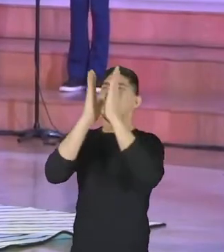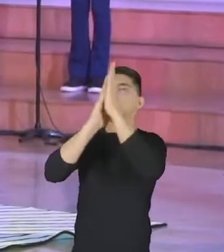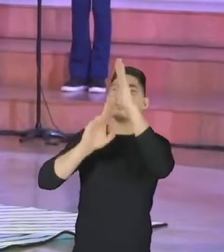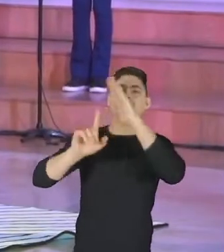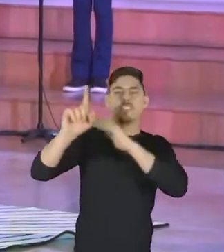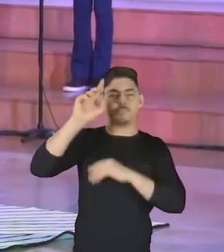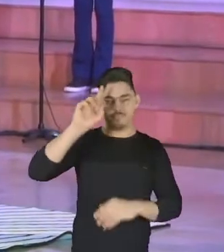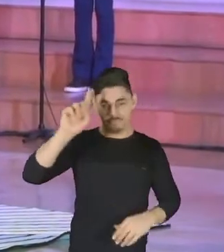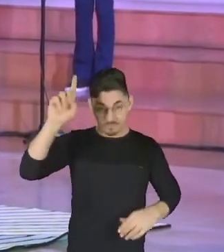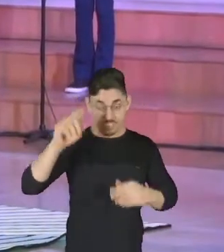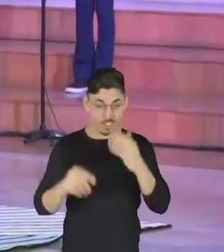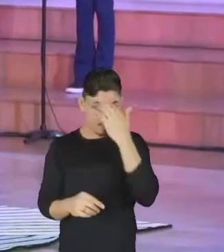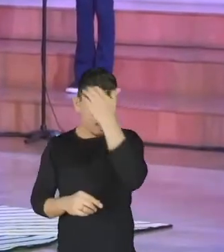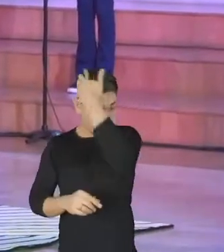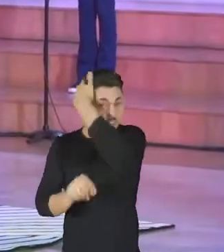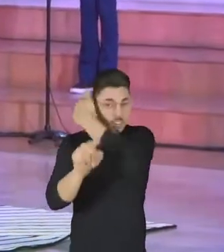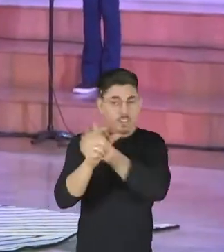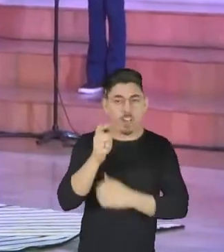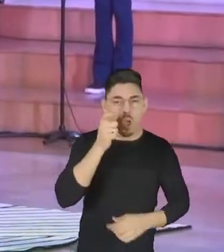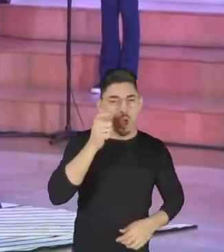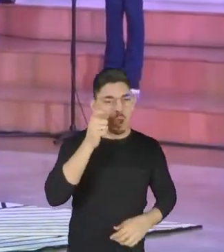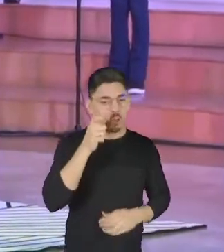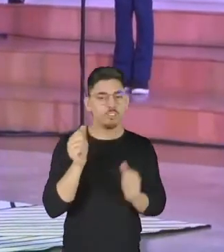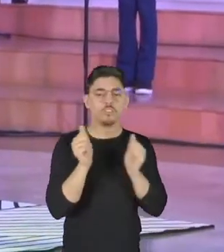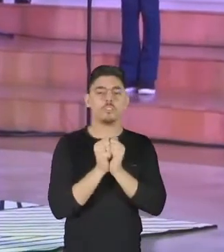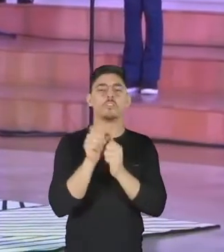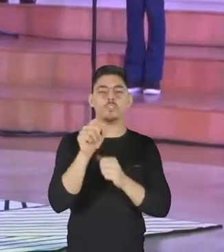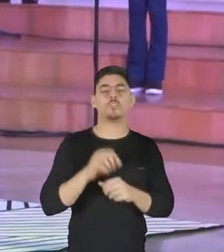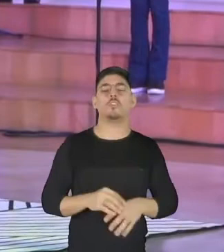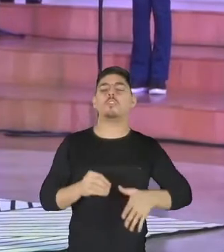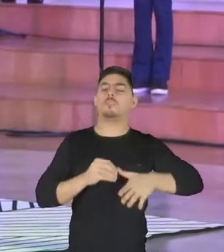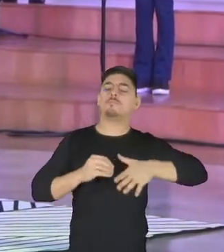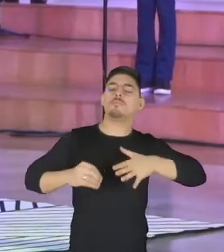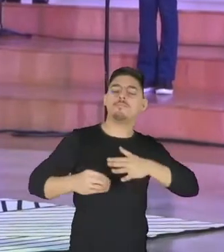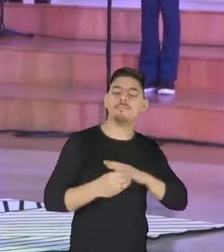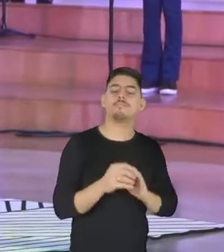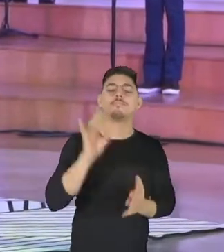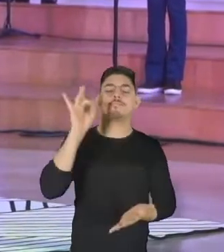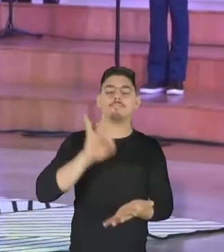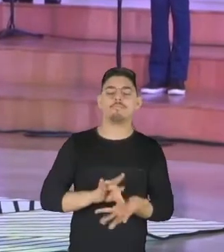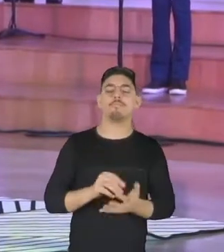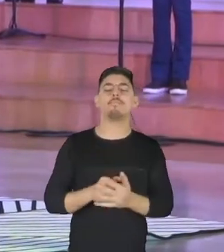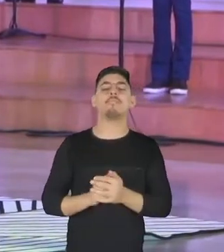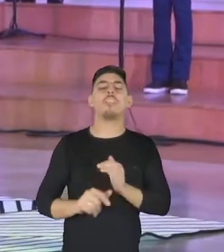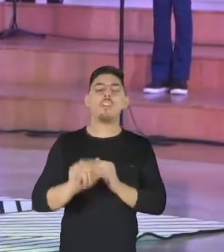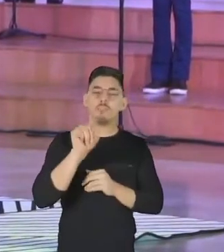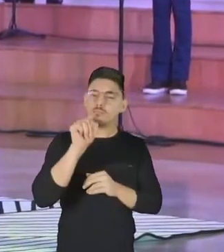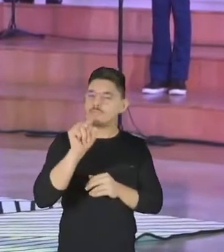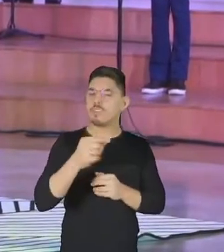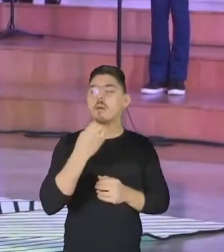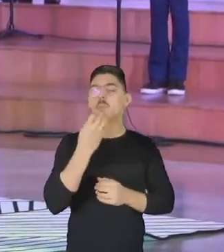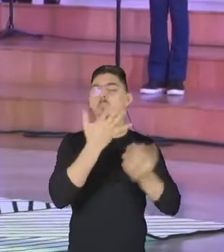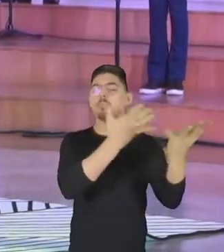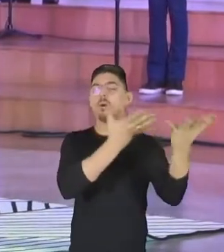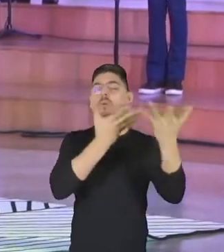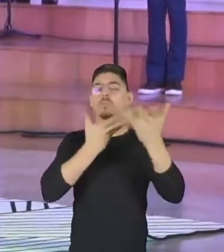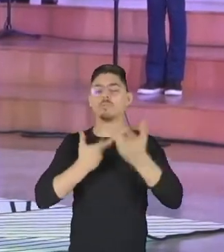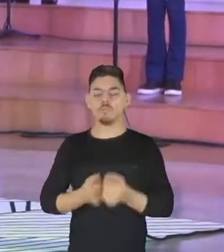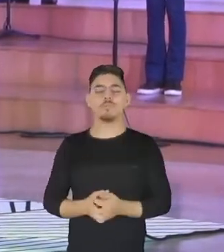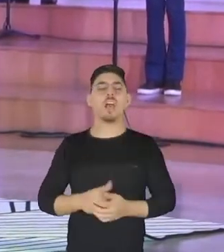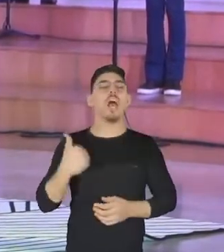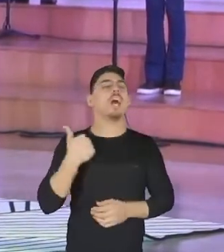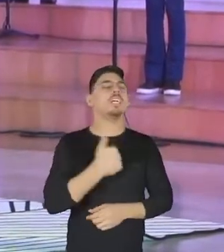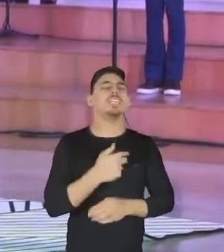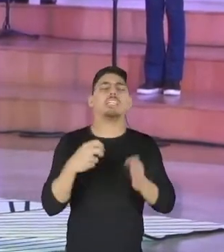Deus. Você que está nos acompanhando através dos nossos canais oficiais, você é muito bem-vindo. E a